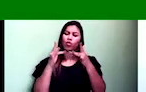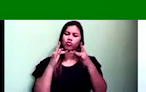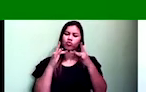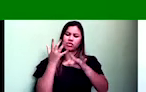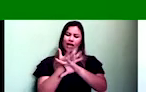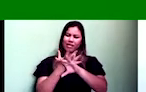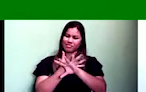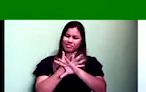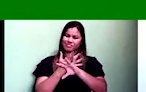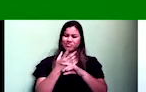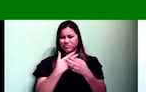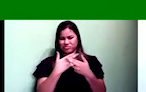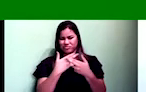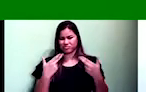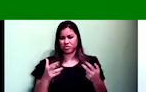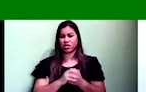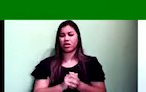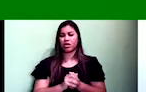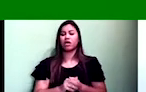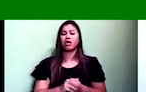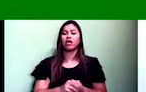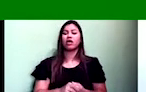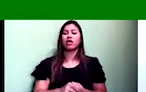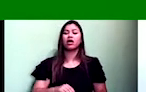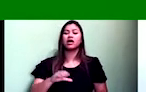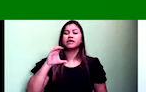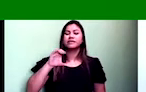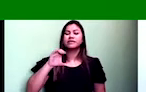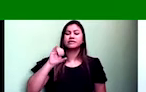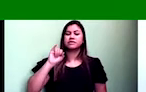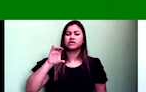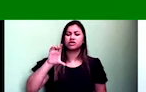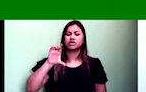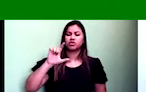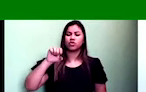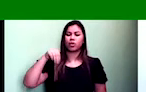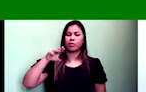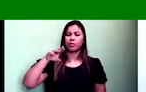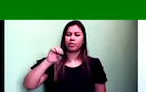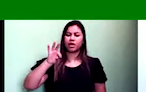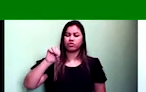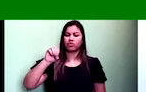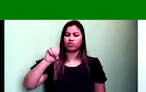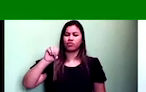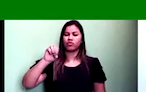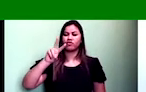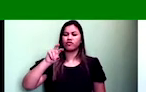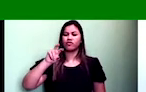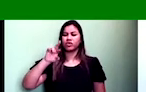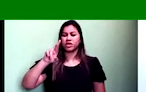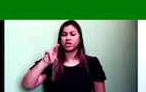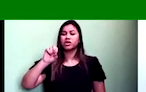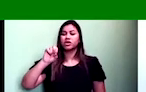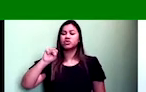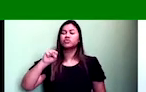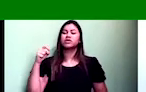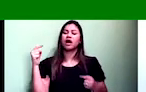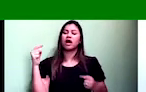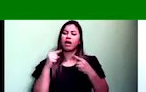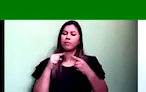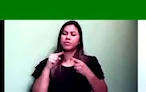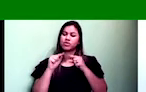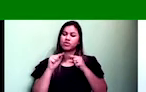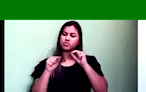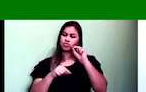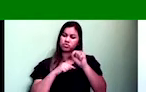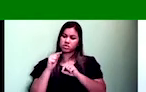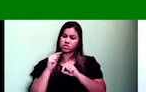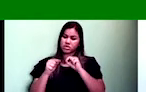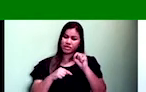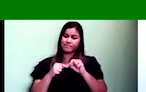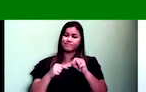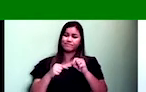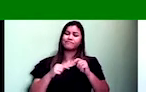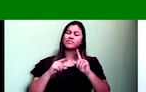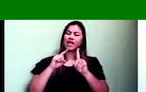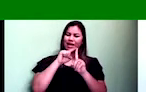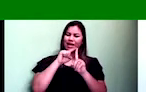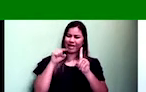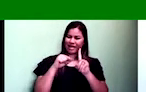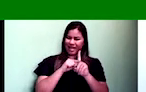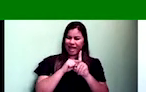é uma infecção congênita, transmissão vertical, podendo levar até a